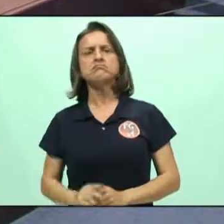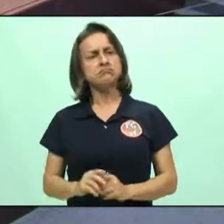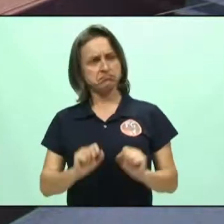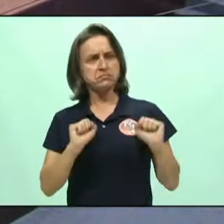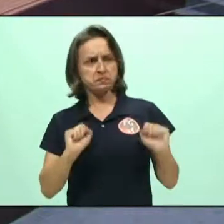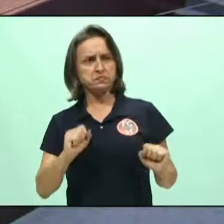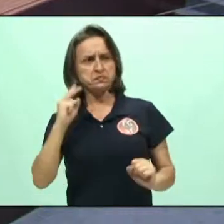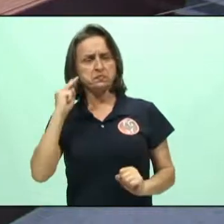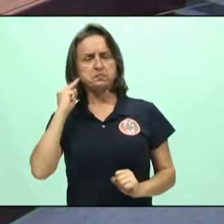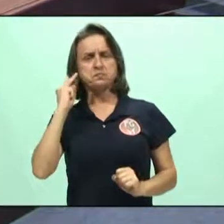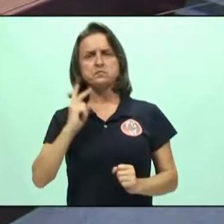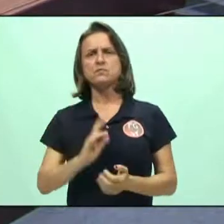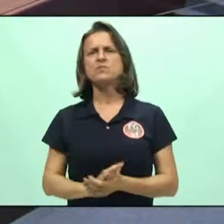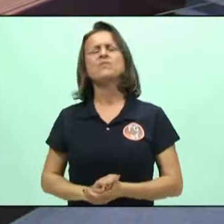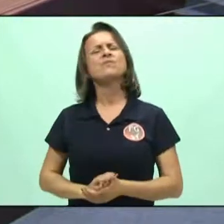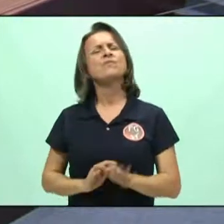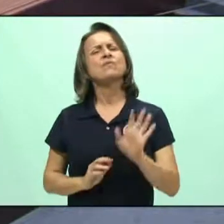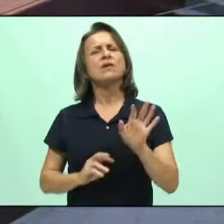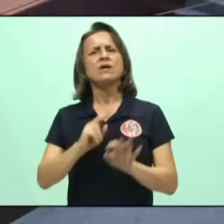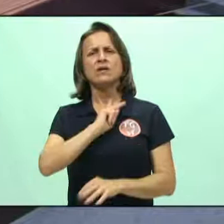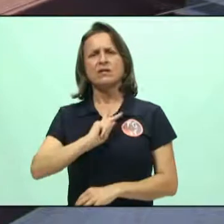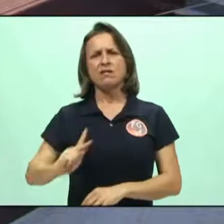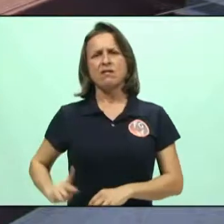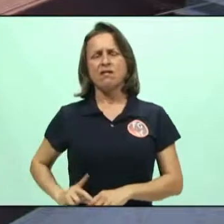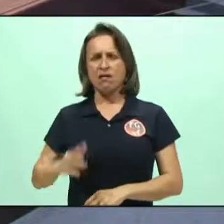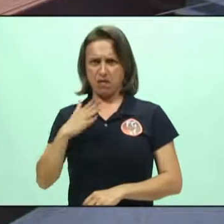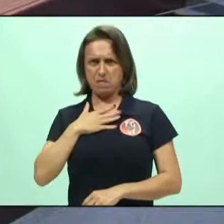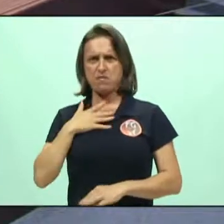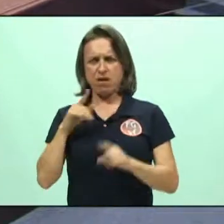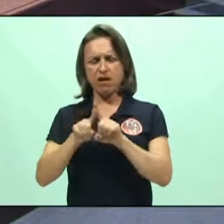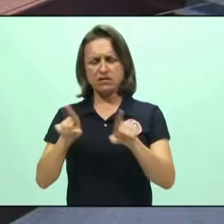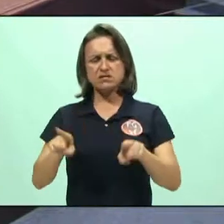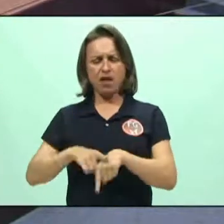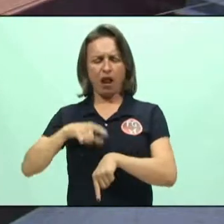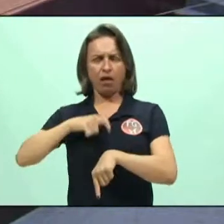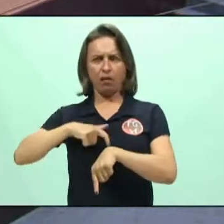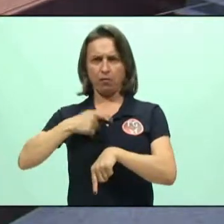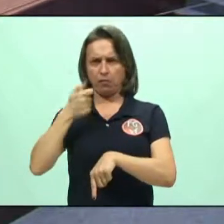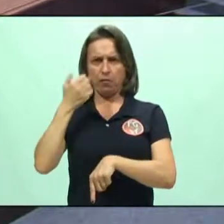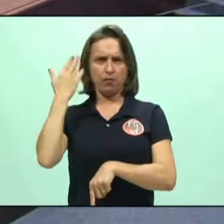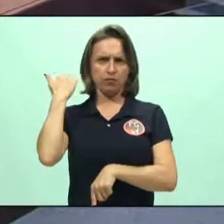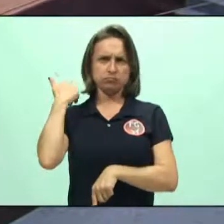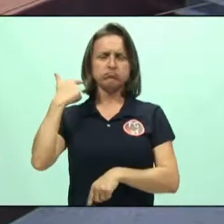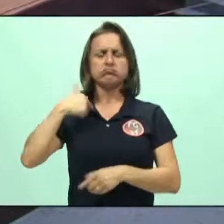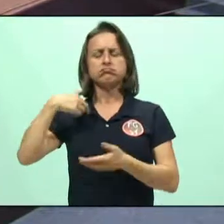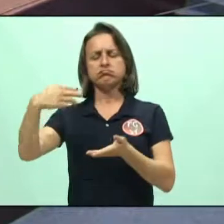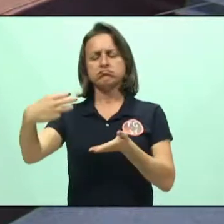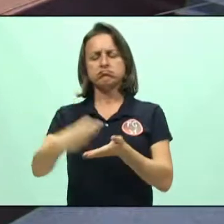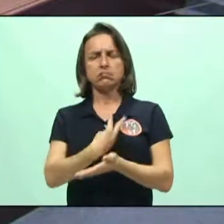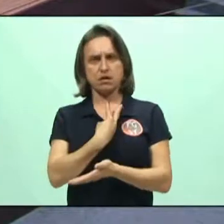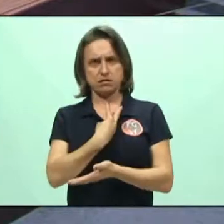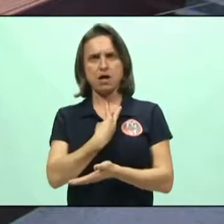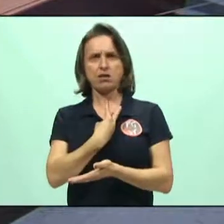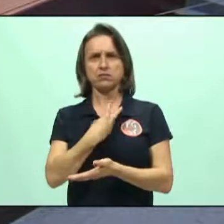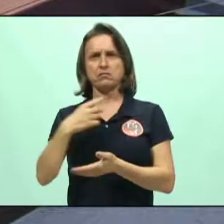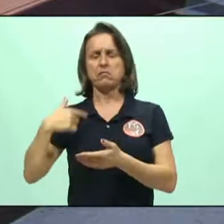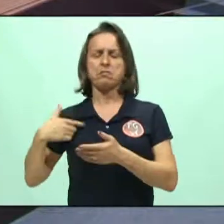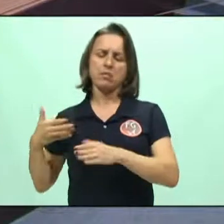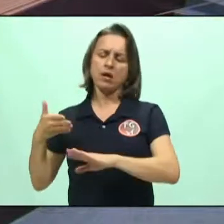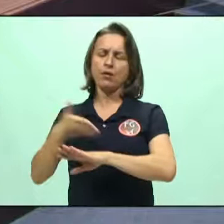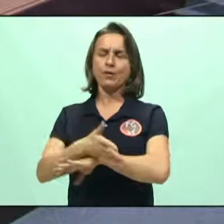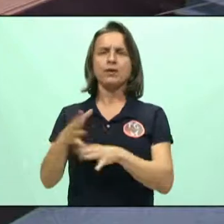Presidente há pouco no meu gabinete eu recebi uma mensagem para entrar num grupo de